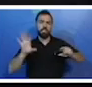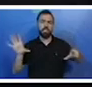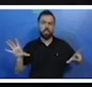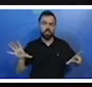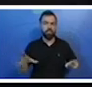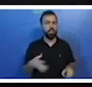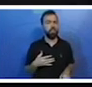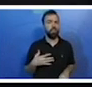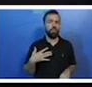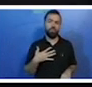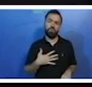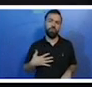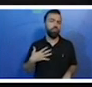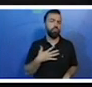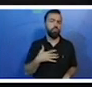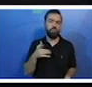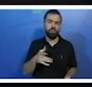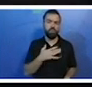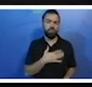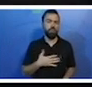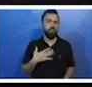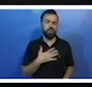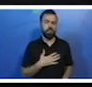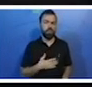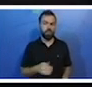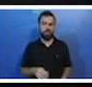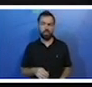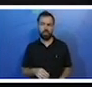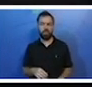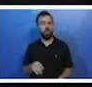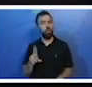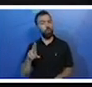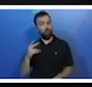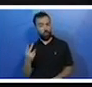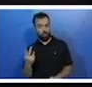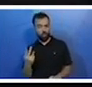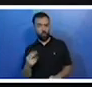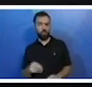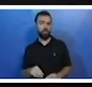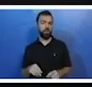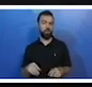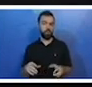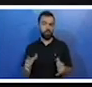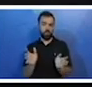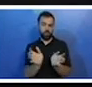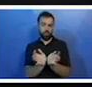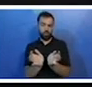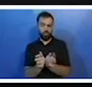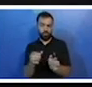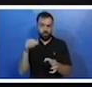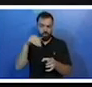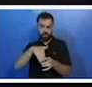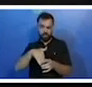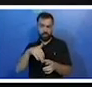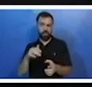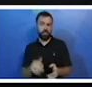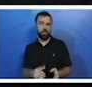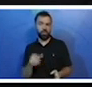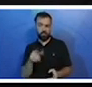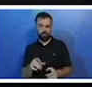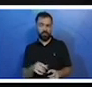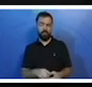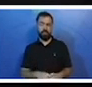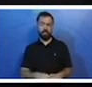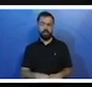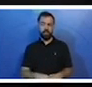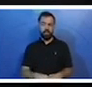faz para satisfação pessoal ou para participar de algum tipo de grupo. Não tem aquela obrigação de você competir, de você treinar para você